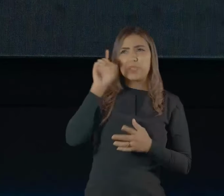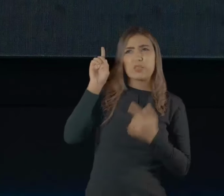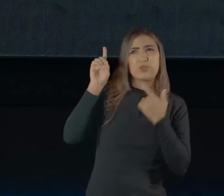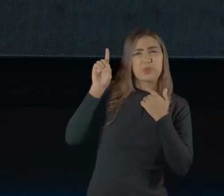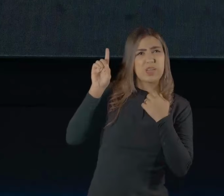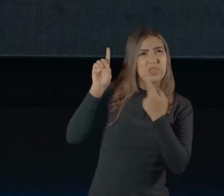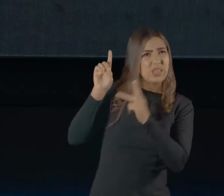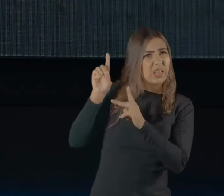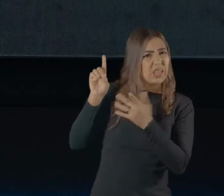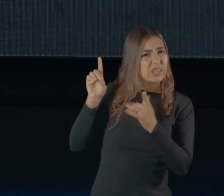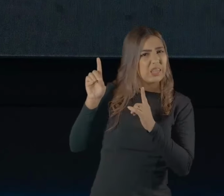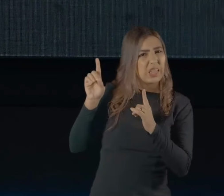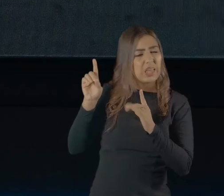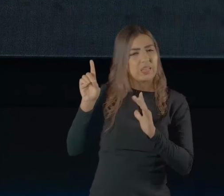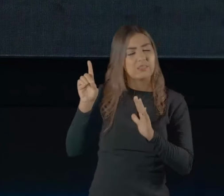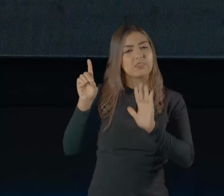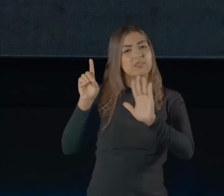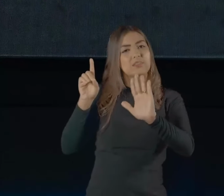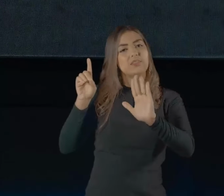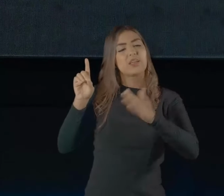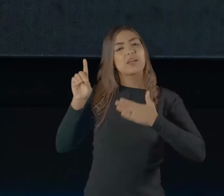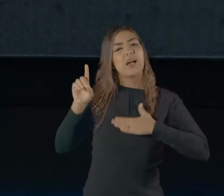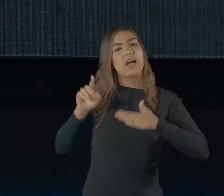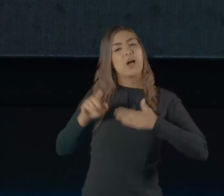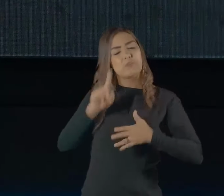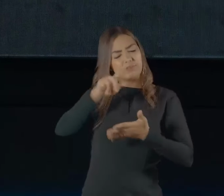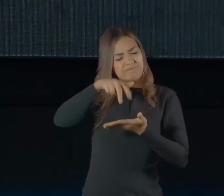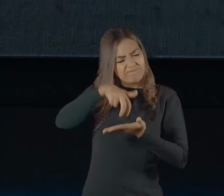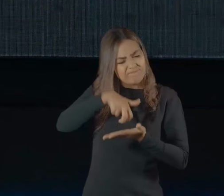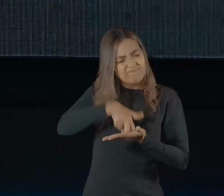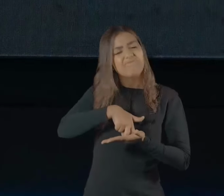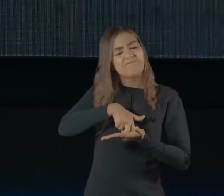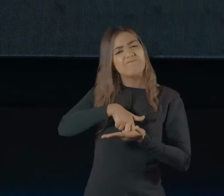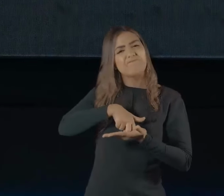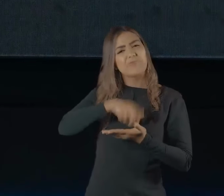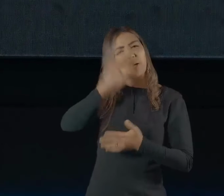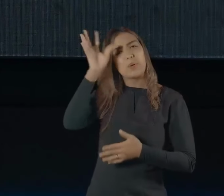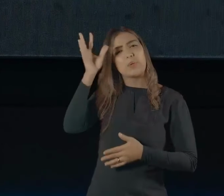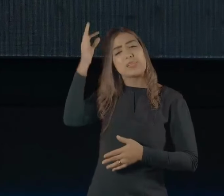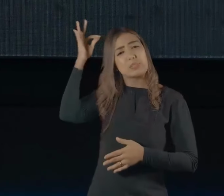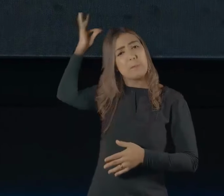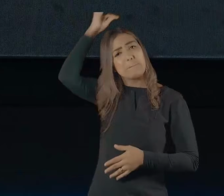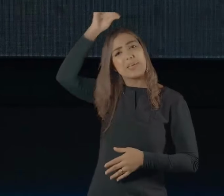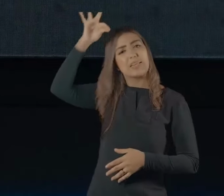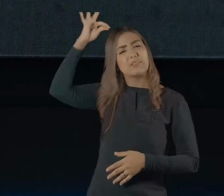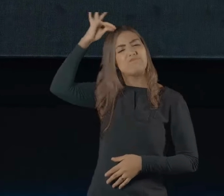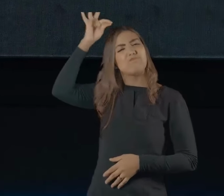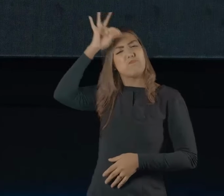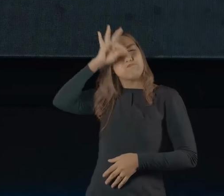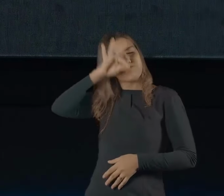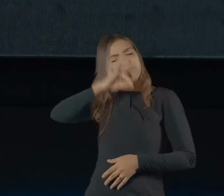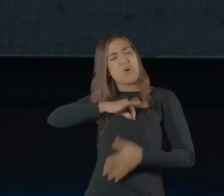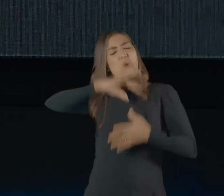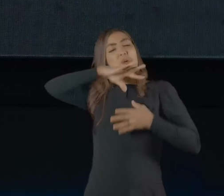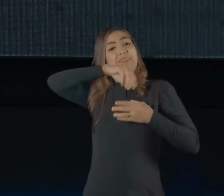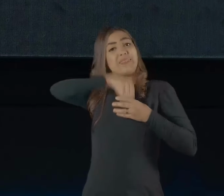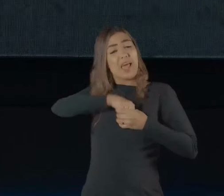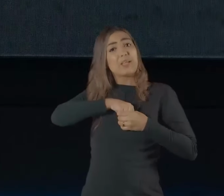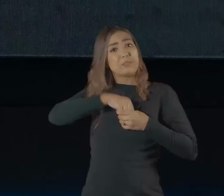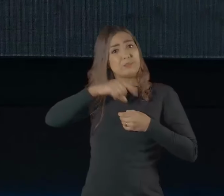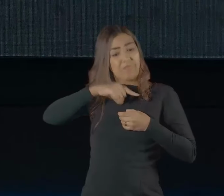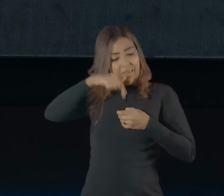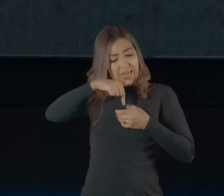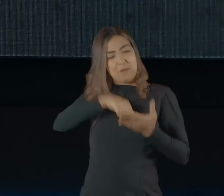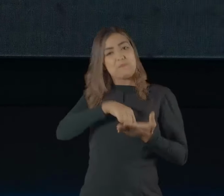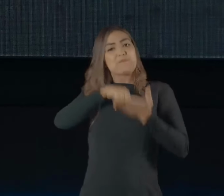em você. Dobre o teu joelho, procure ao Senhor, fale com Ele e Ele vai te revelar o seu propósito. E o Espírito